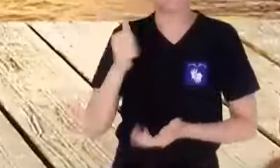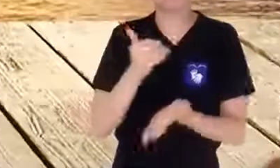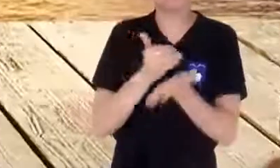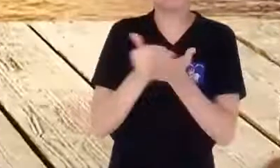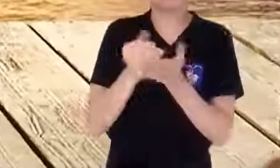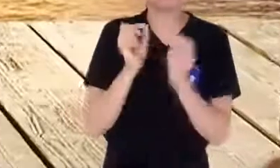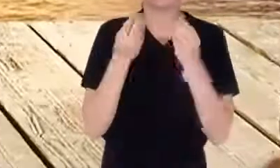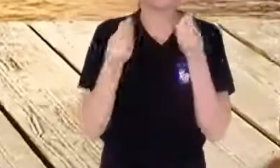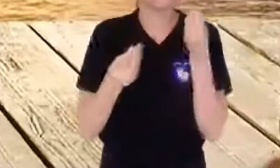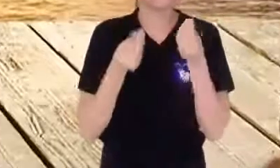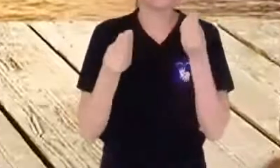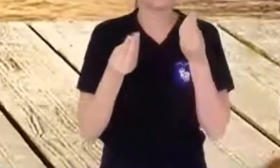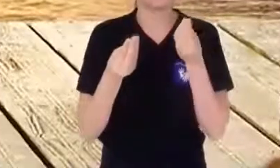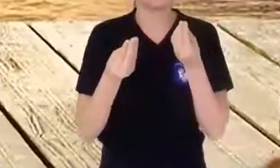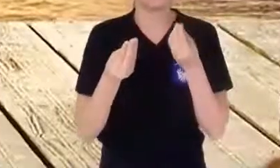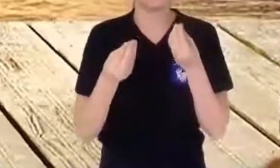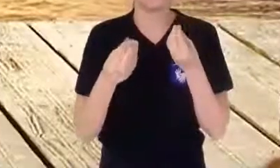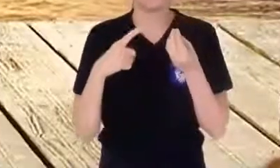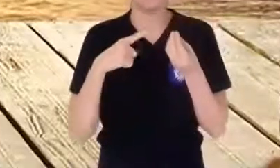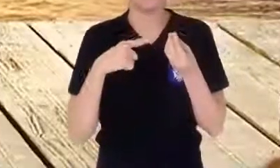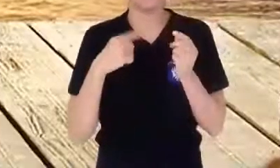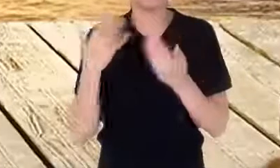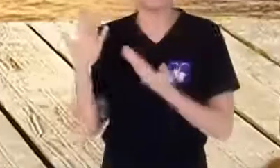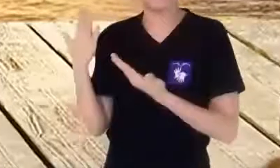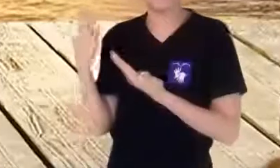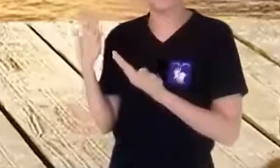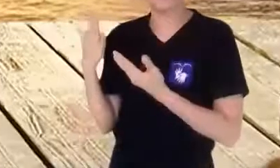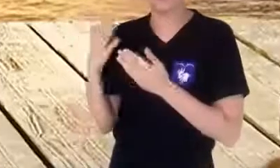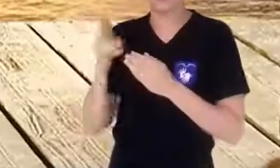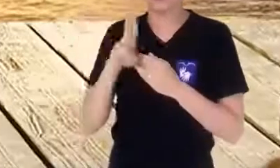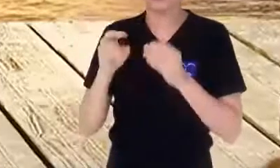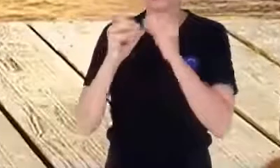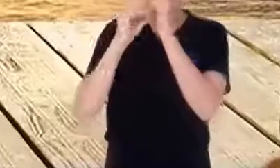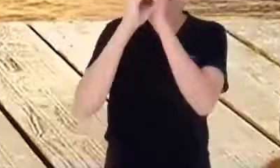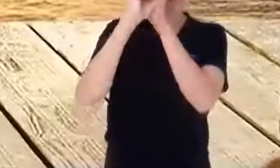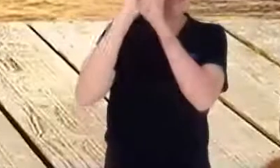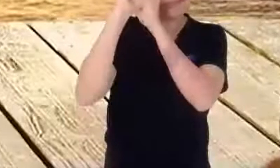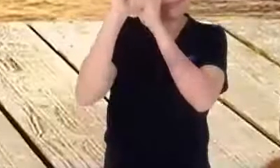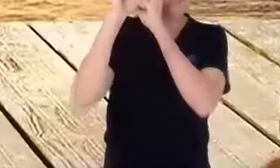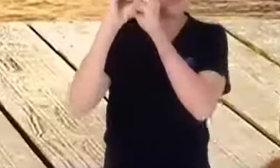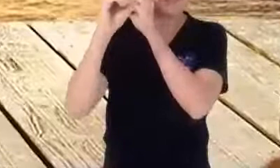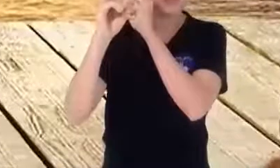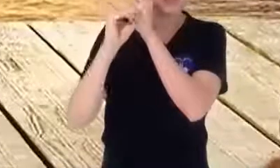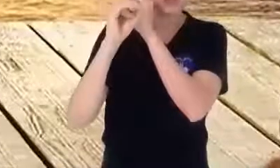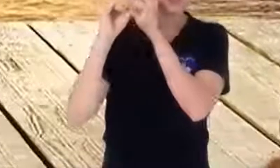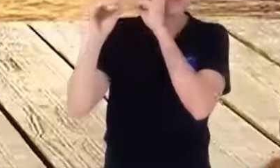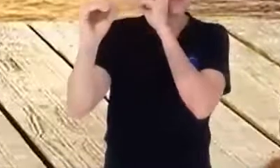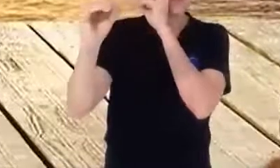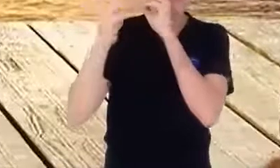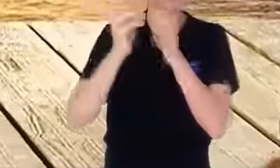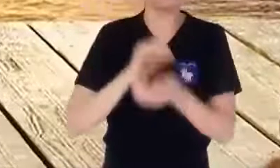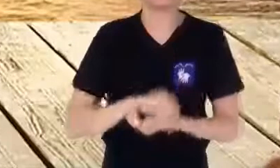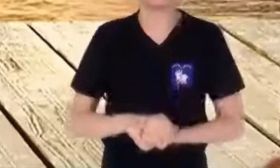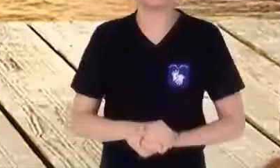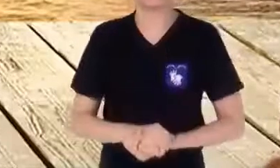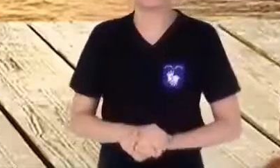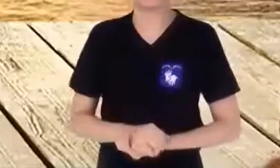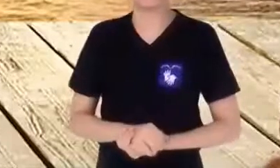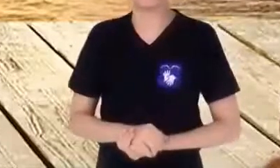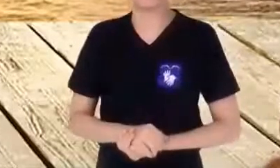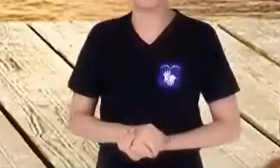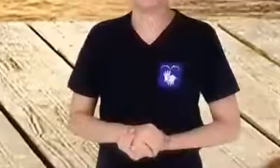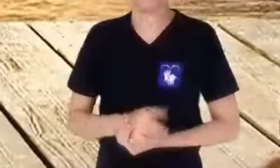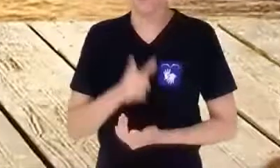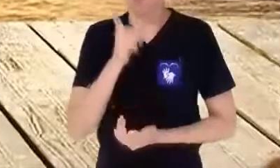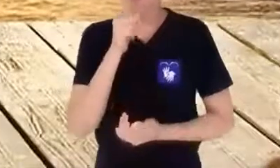aqui. Primeira coisa, vamos olhar com a nossa luneta. Todo mundo me ajudando, olhou. O mar tá ótimo, o